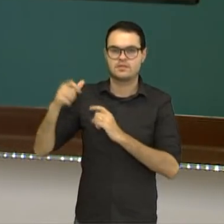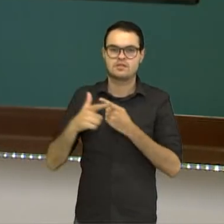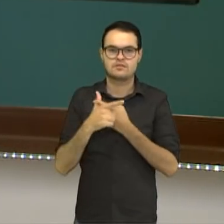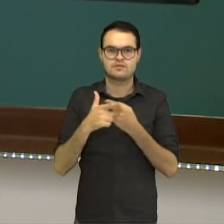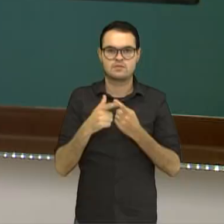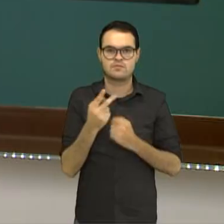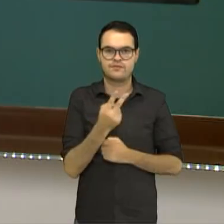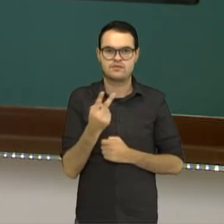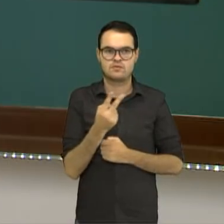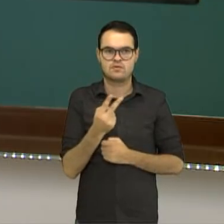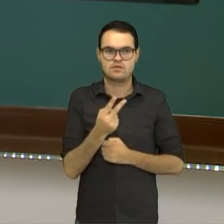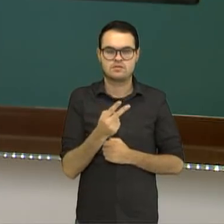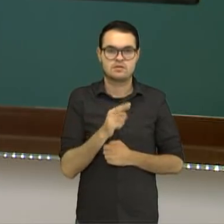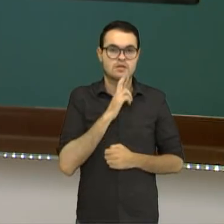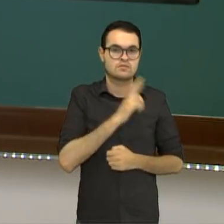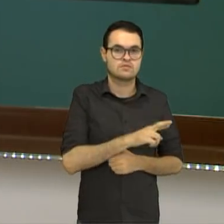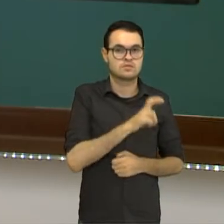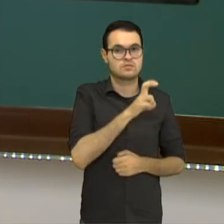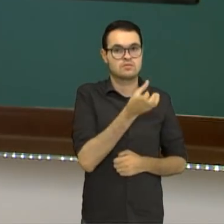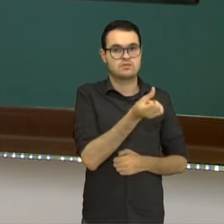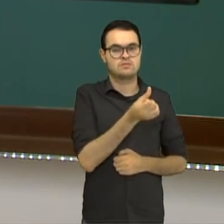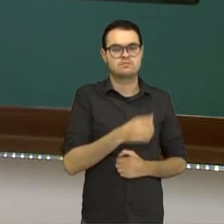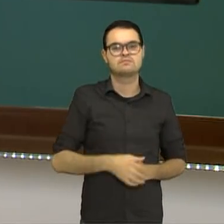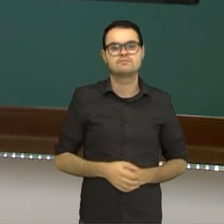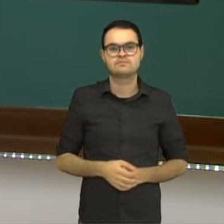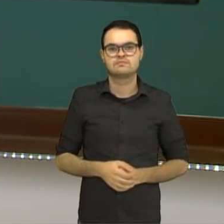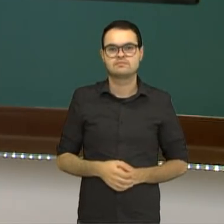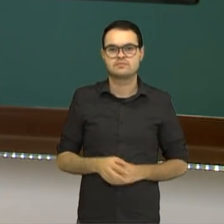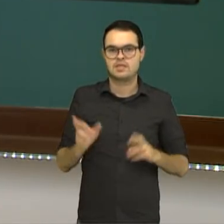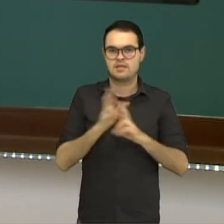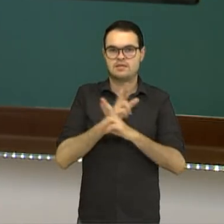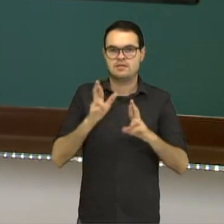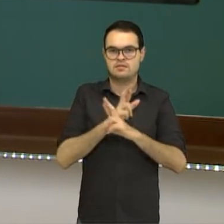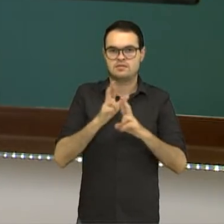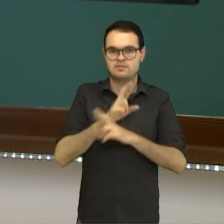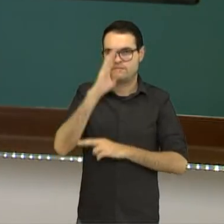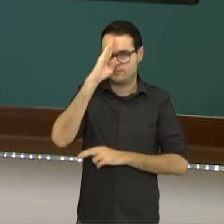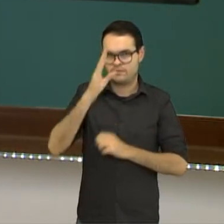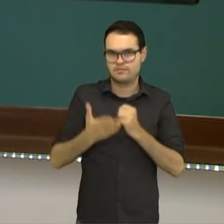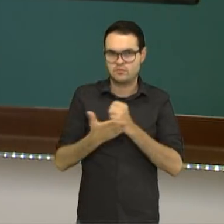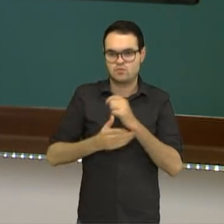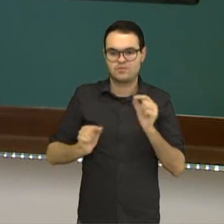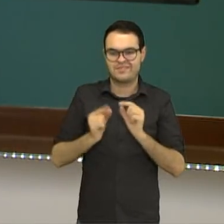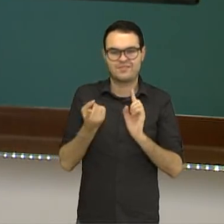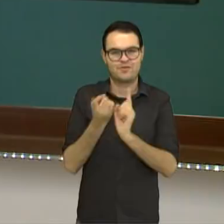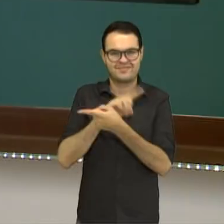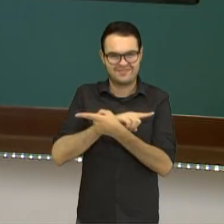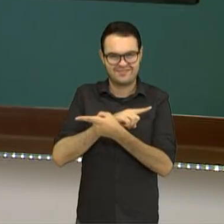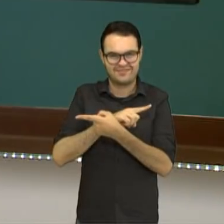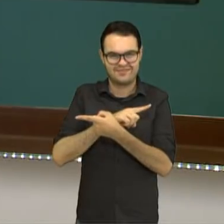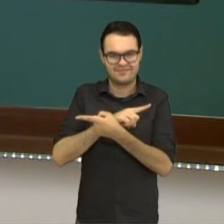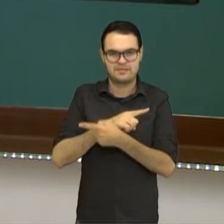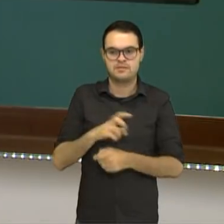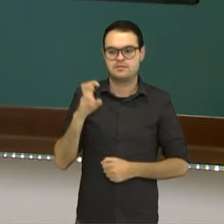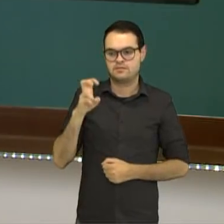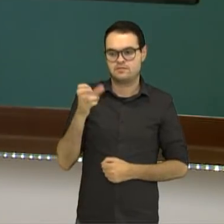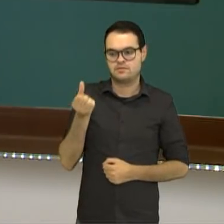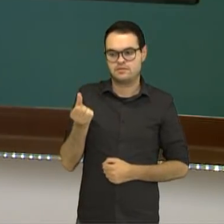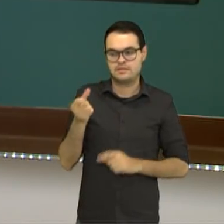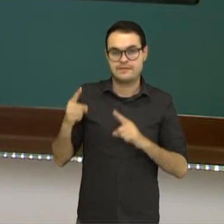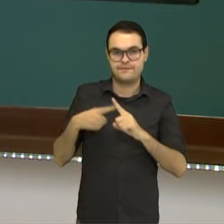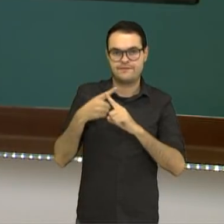22 tem que dar 56. Pela relação fundamental da divisão, eu vou ter o quê? Que